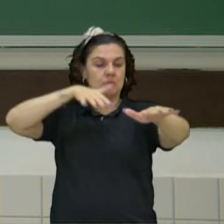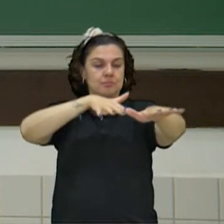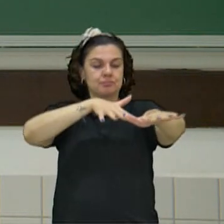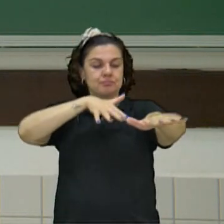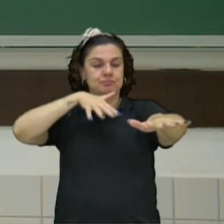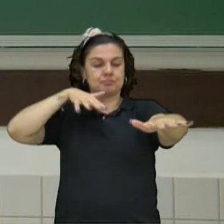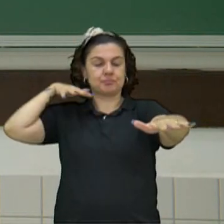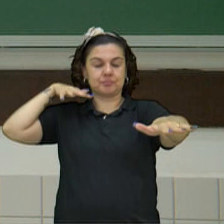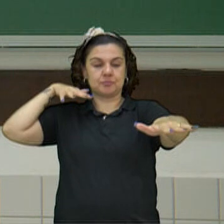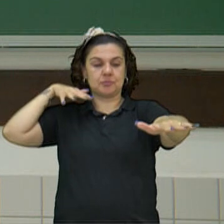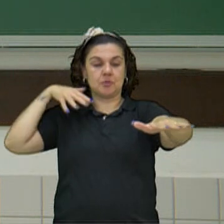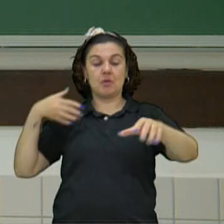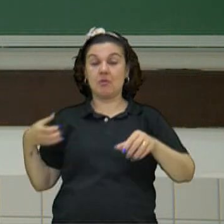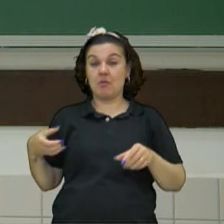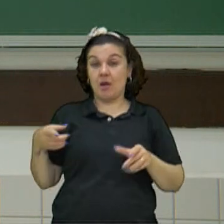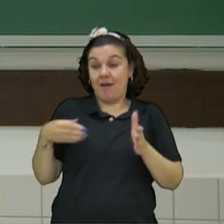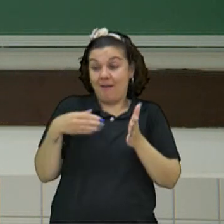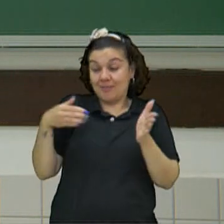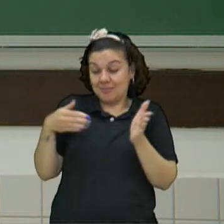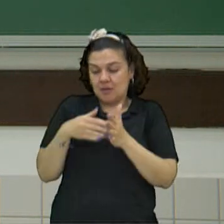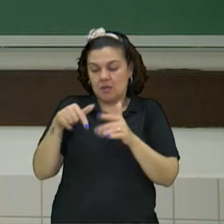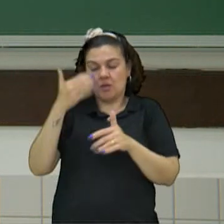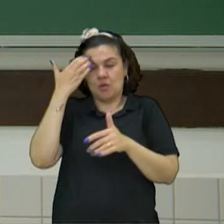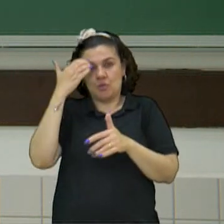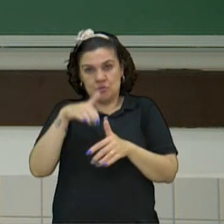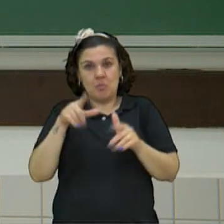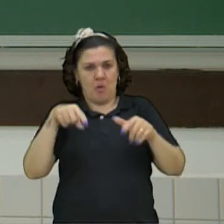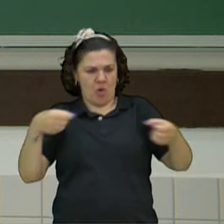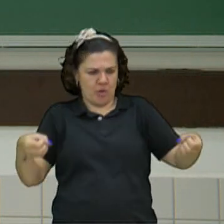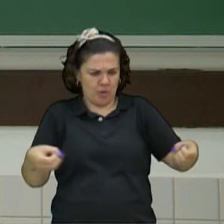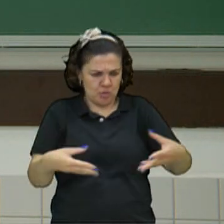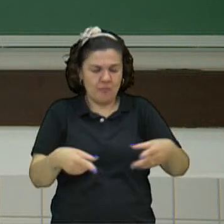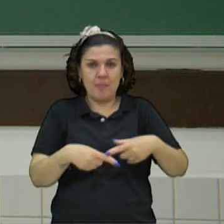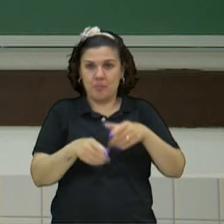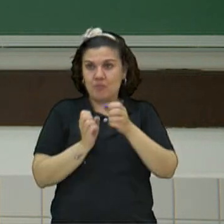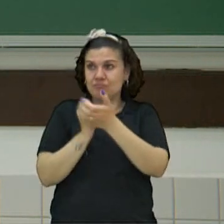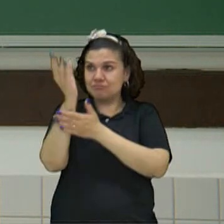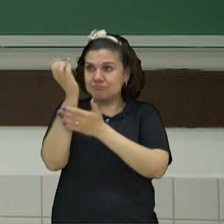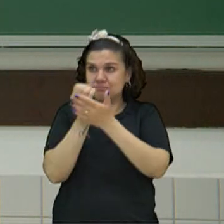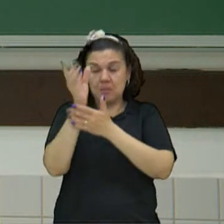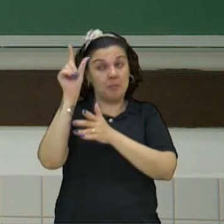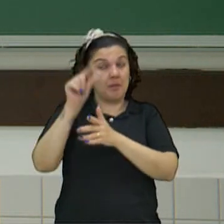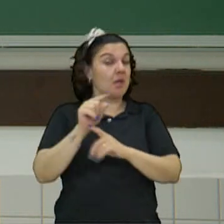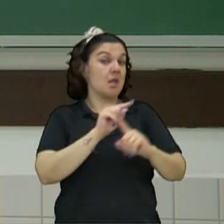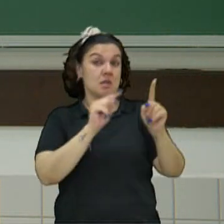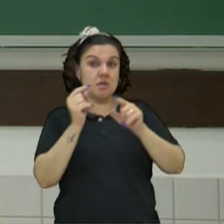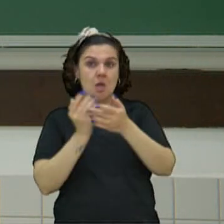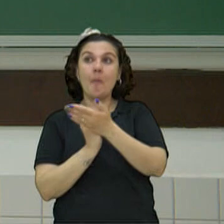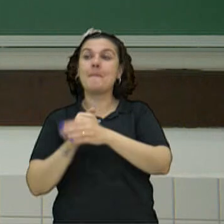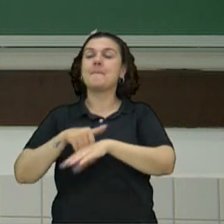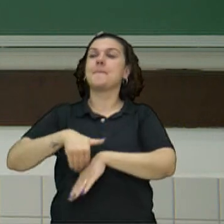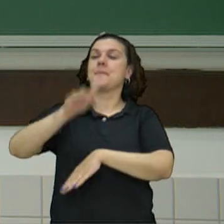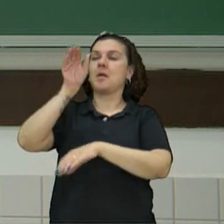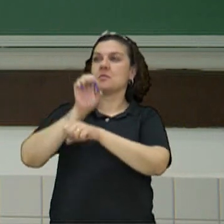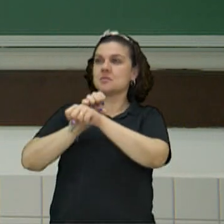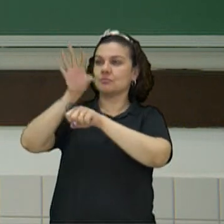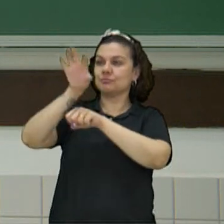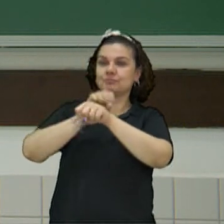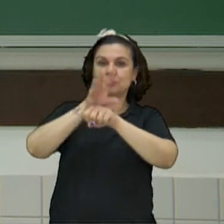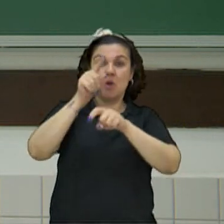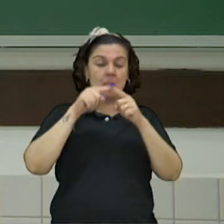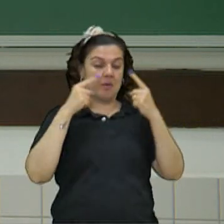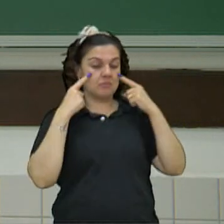foi modernizado o porto e evitou-se isso. Não é que se exportou menos, inclusive aumenta-se a exportação, mas é